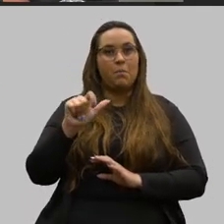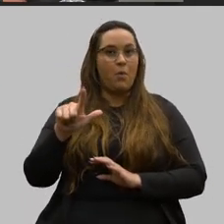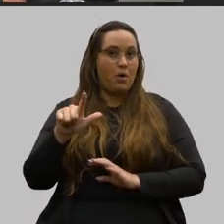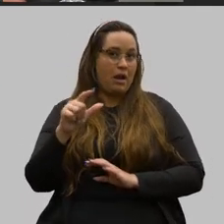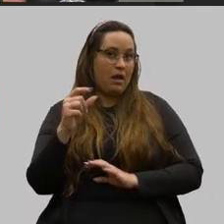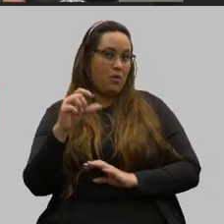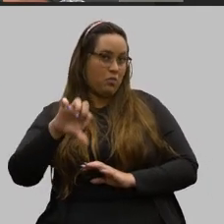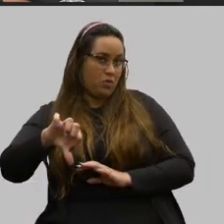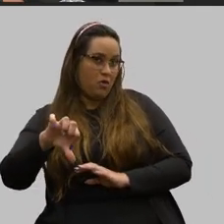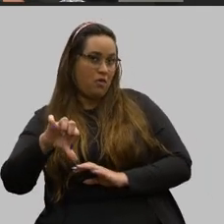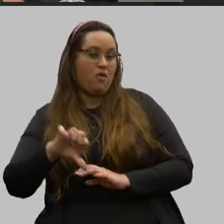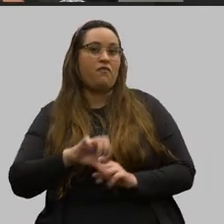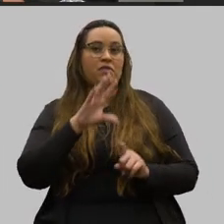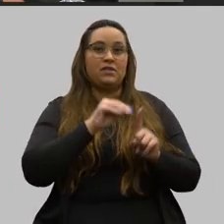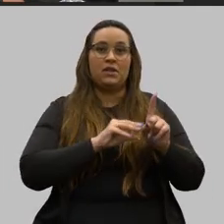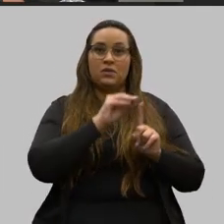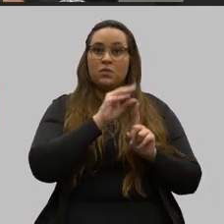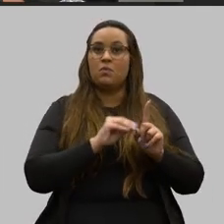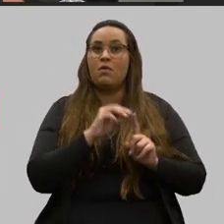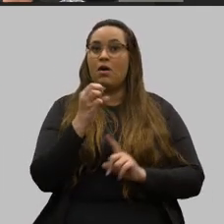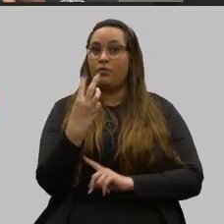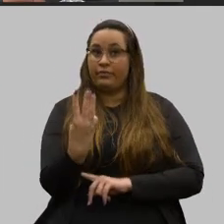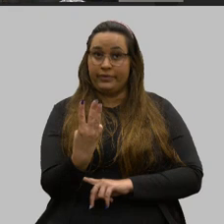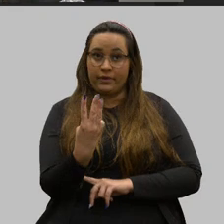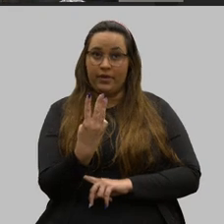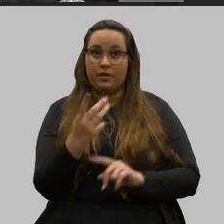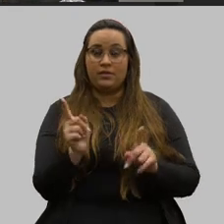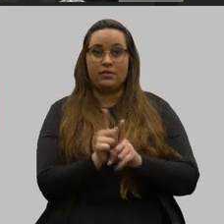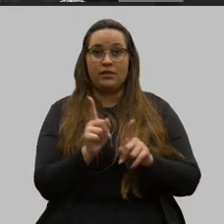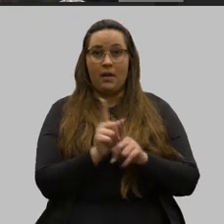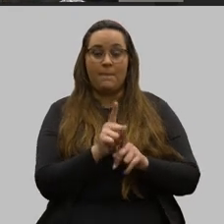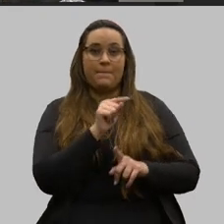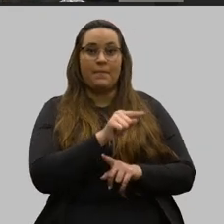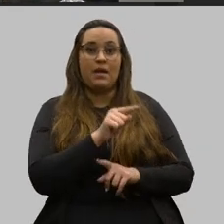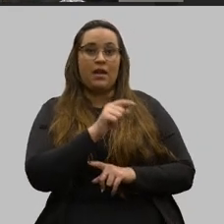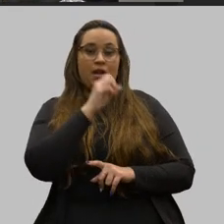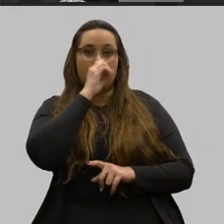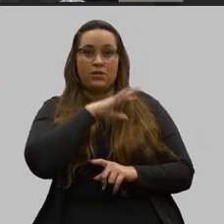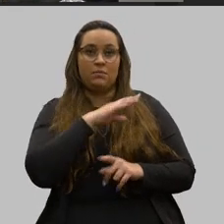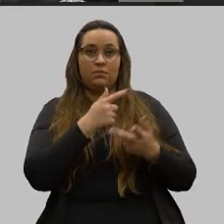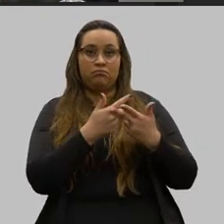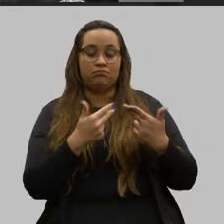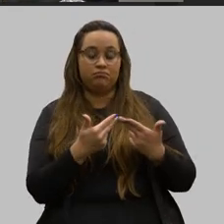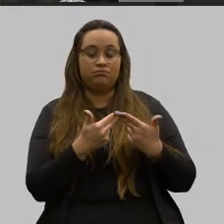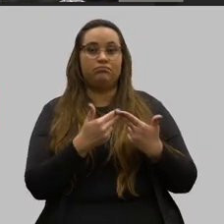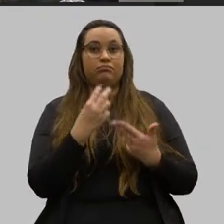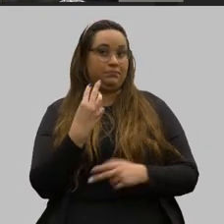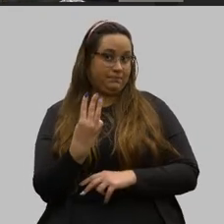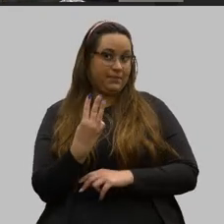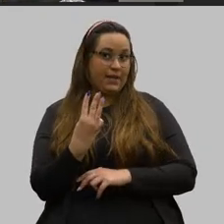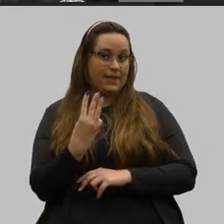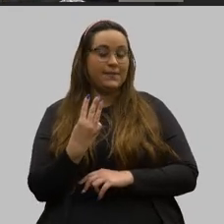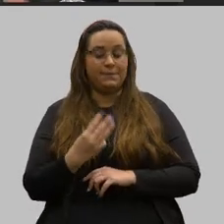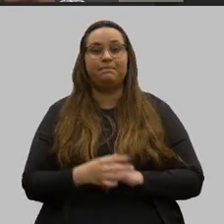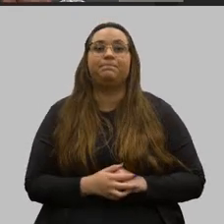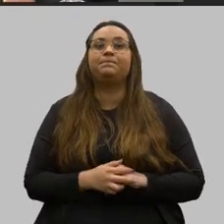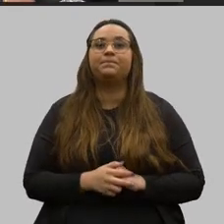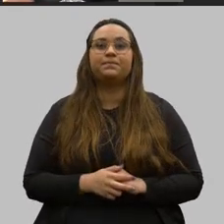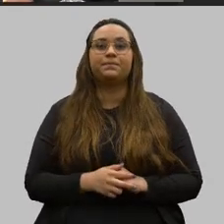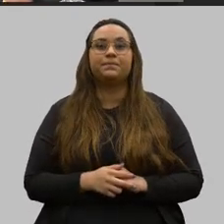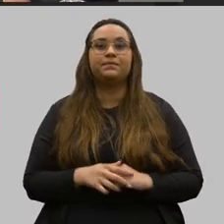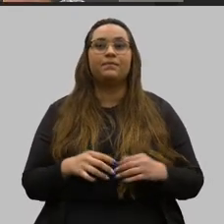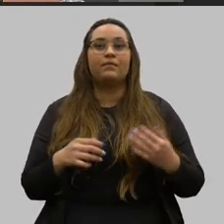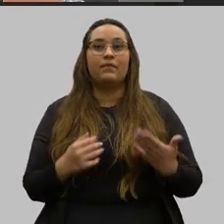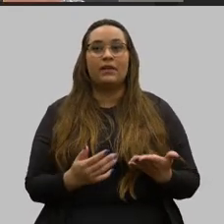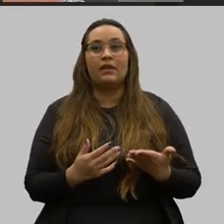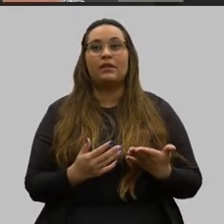abuso de autoridade um todos na nossa corregedoria isso demandou Ou tem demandado estamos em fase eh processos